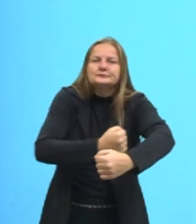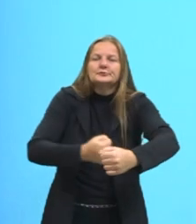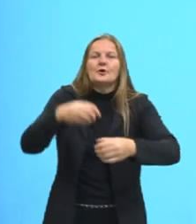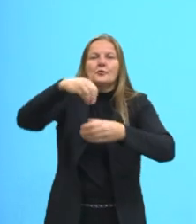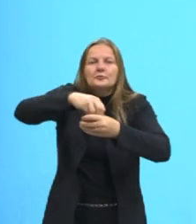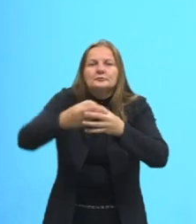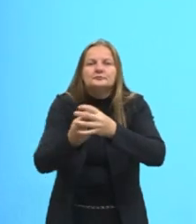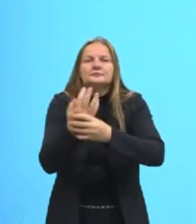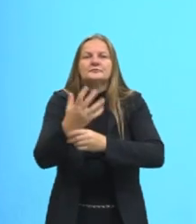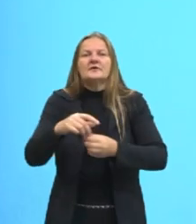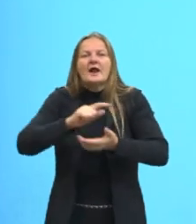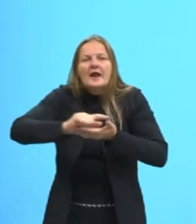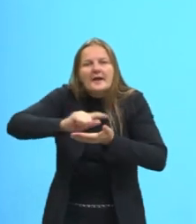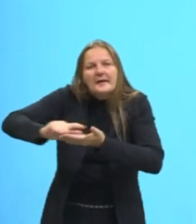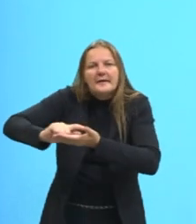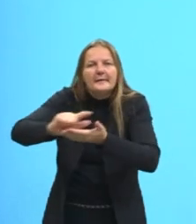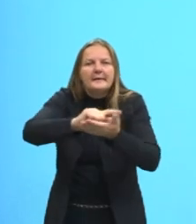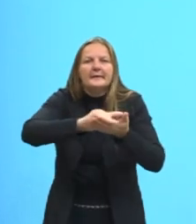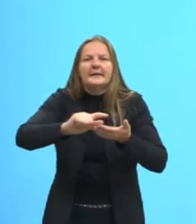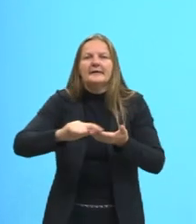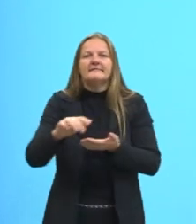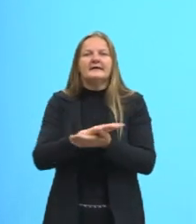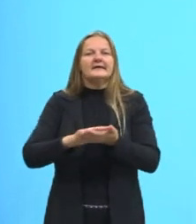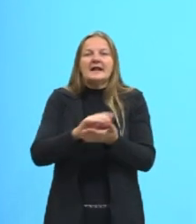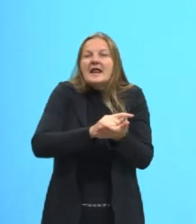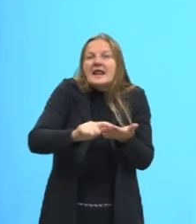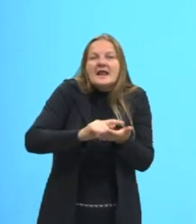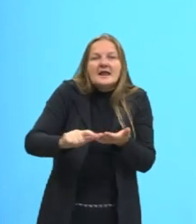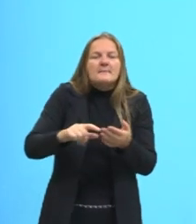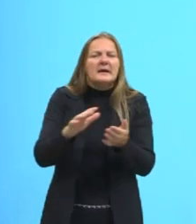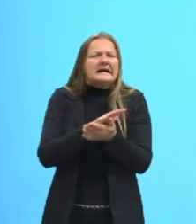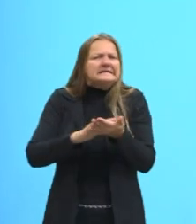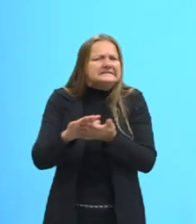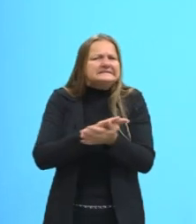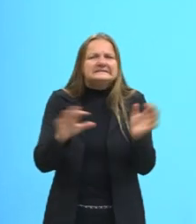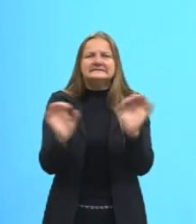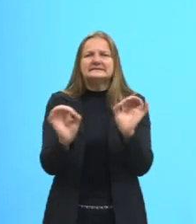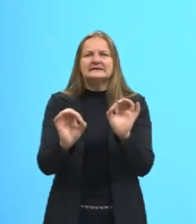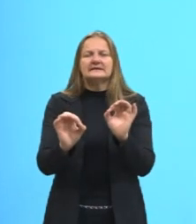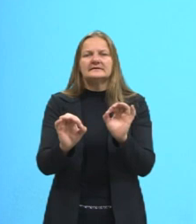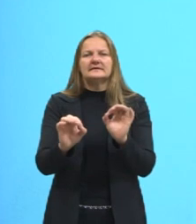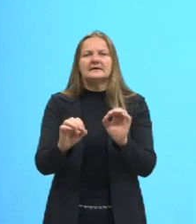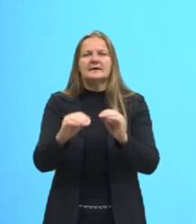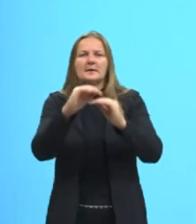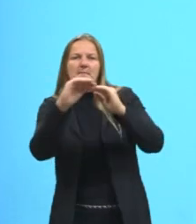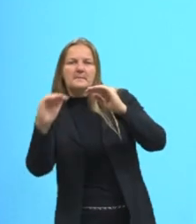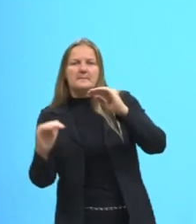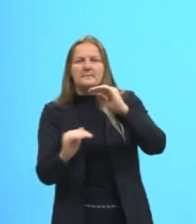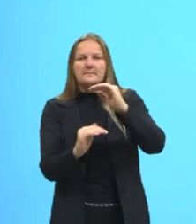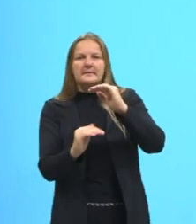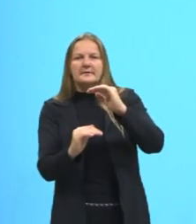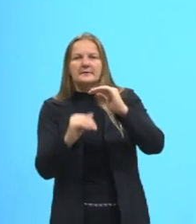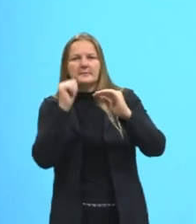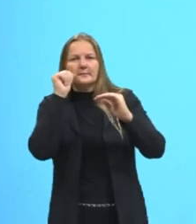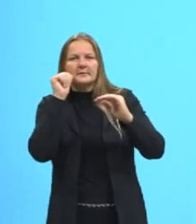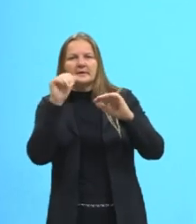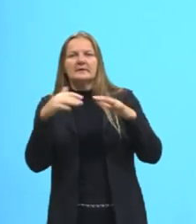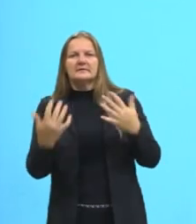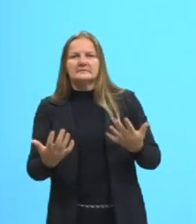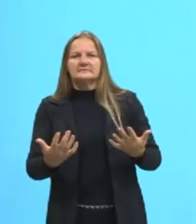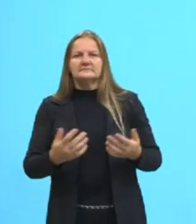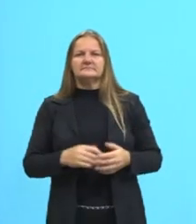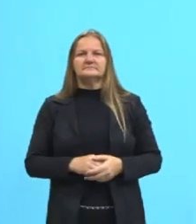plante a aqui no lava me limpia me nada disso esse menino morrer que Diablos